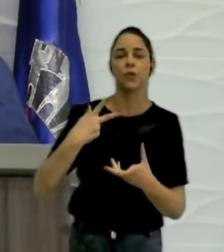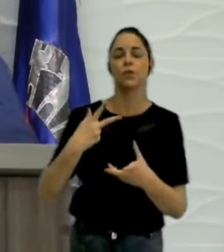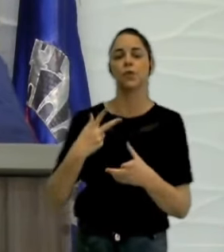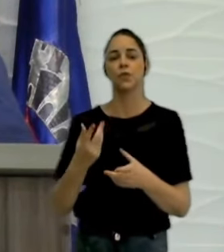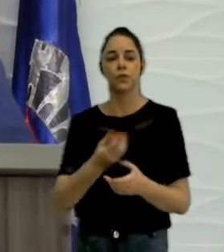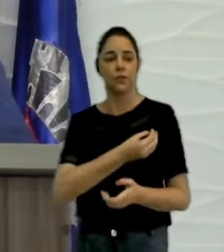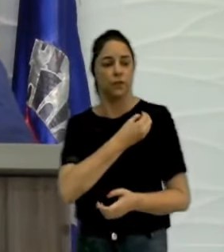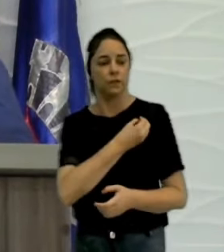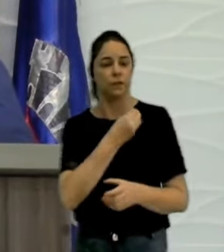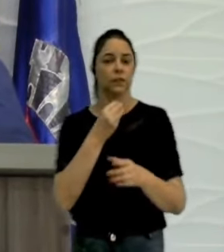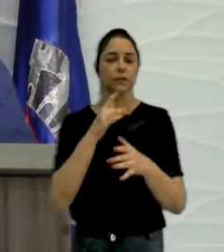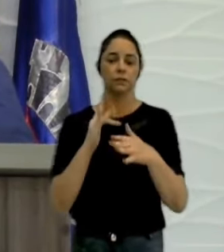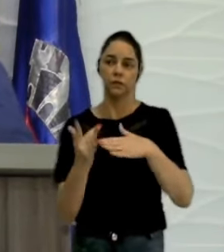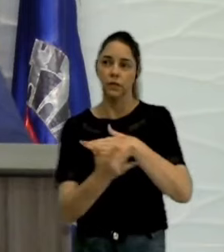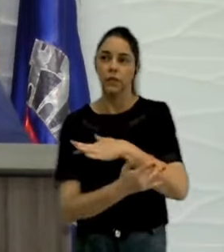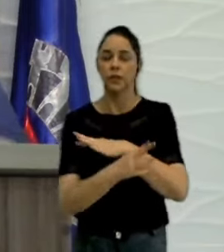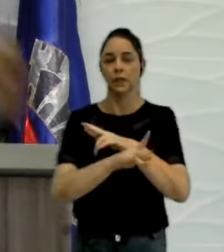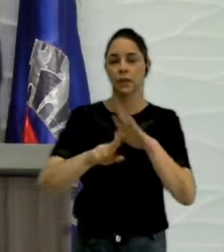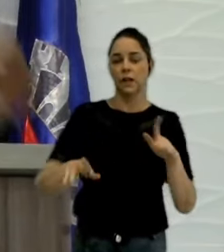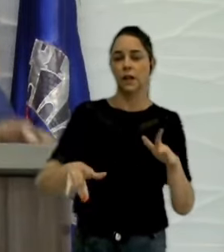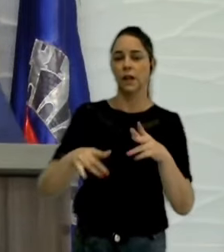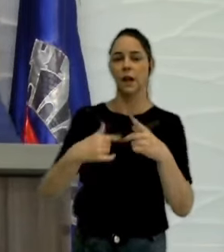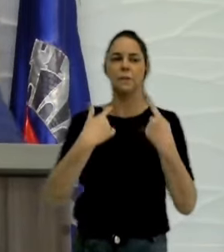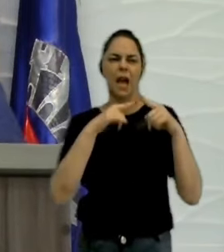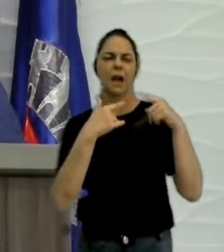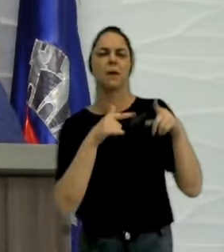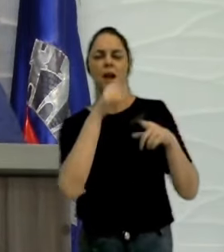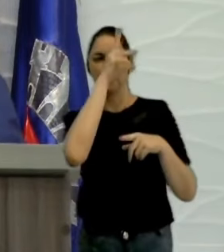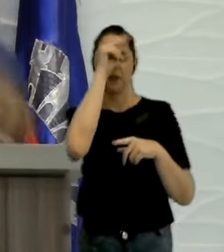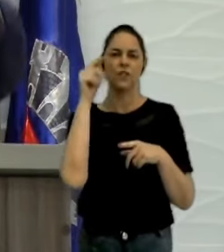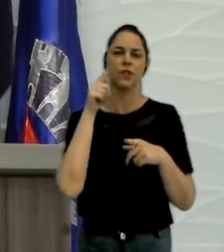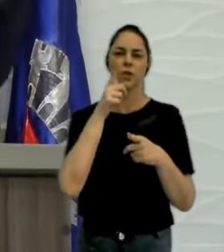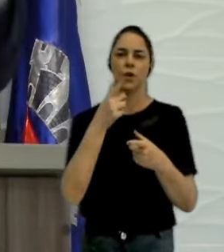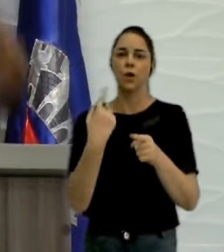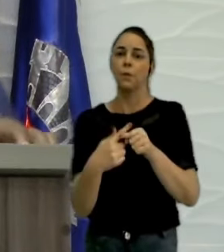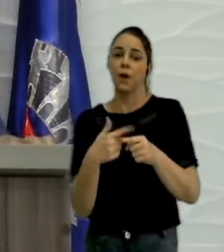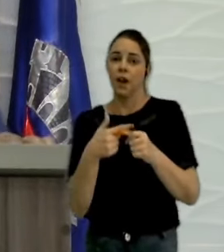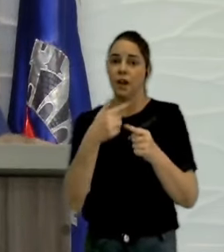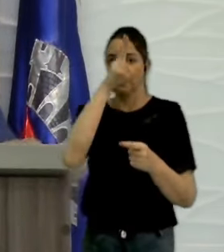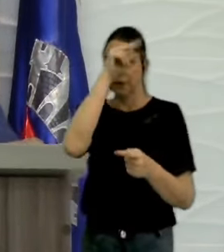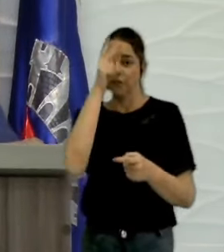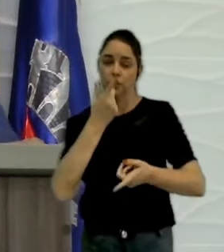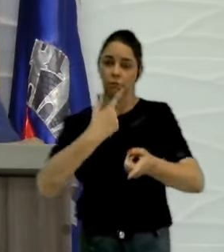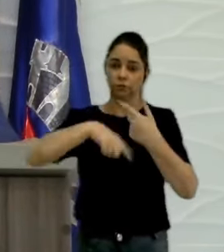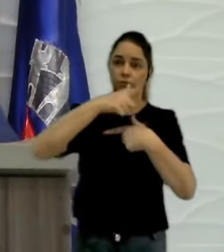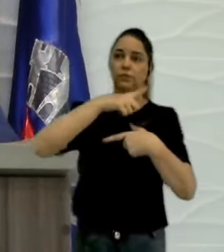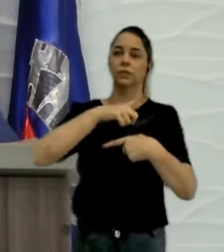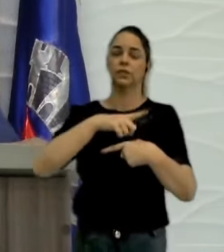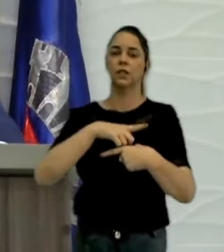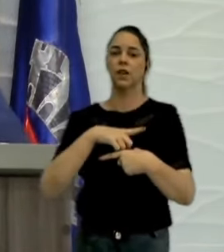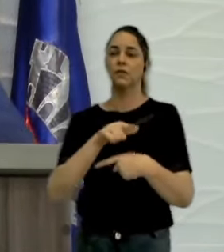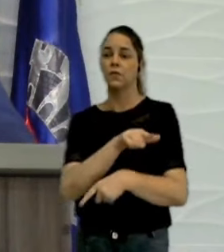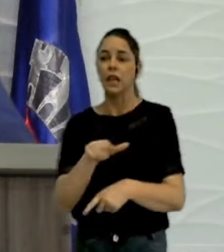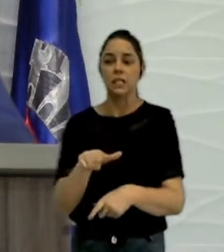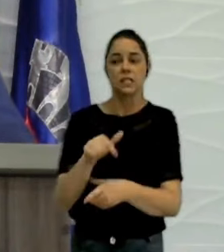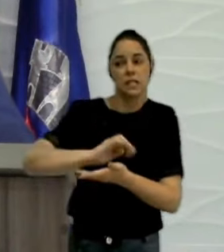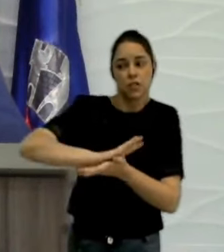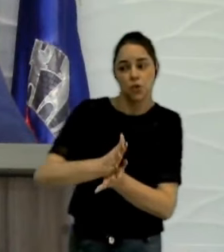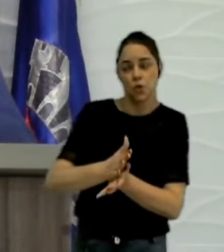prefeito, que recuperou São Bento do Una, reconstruiu o que vocês